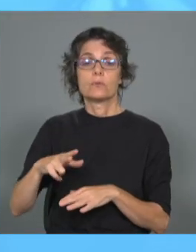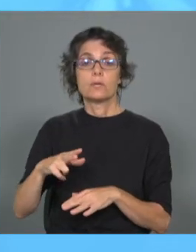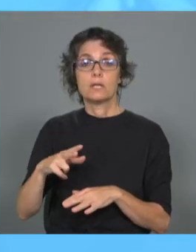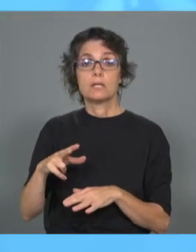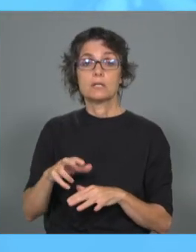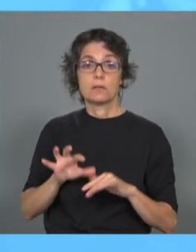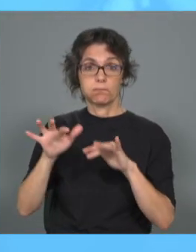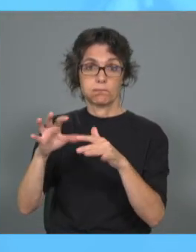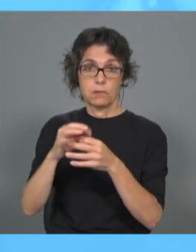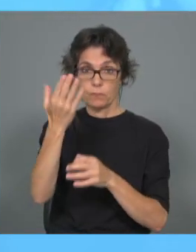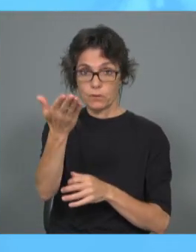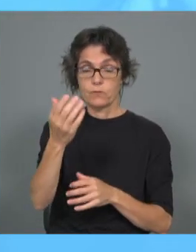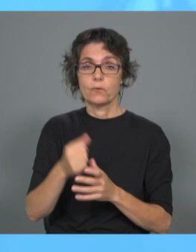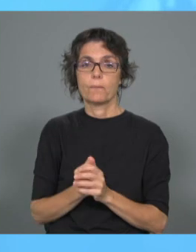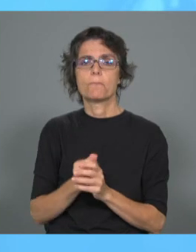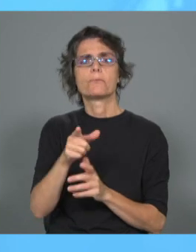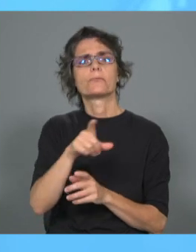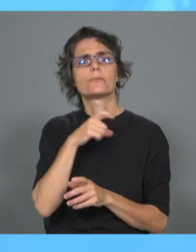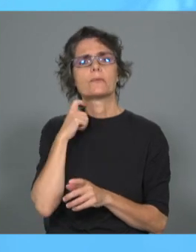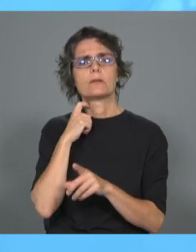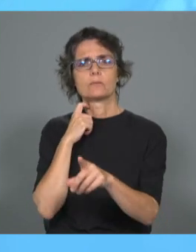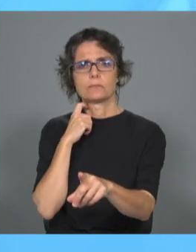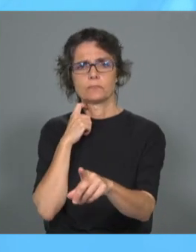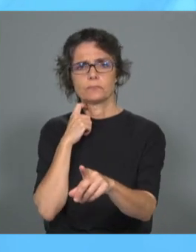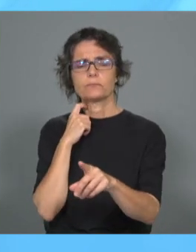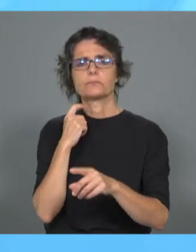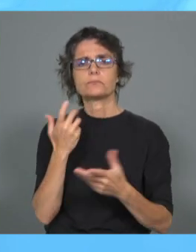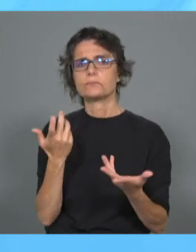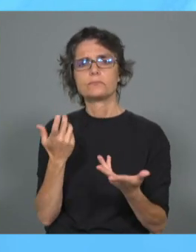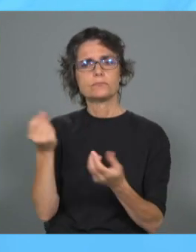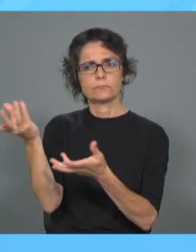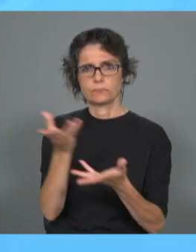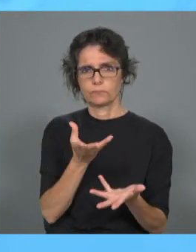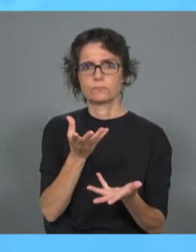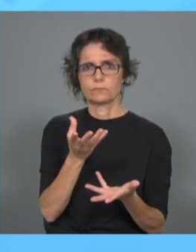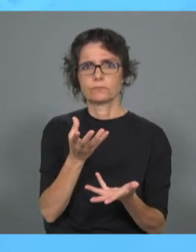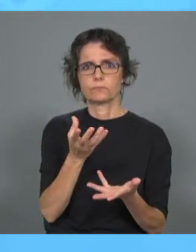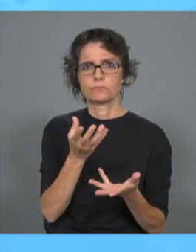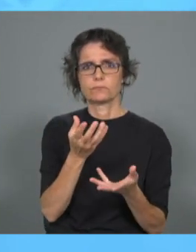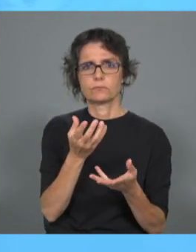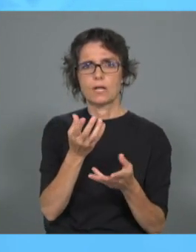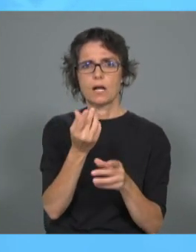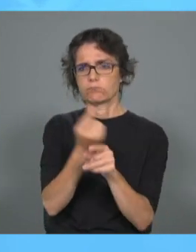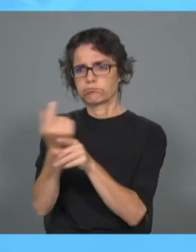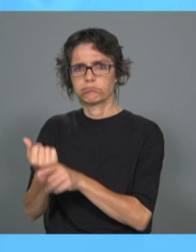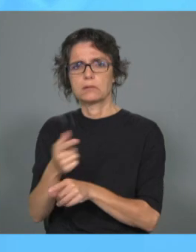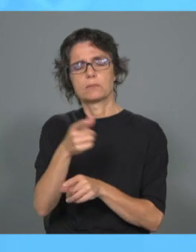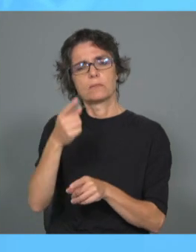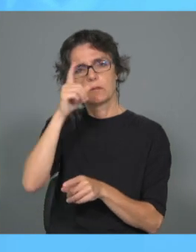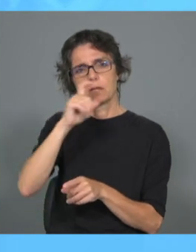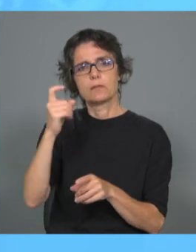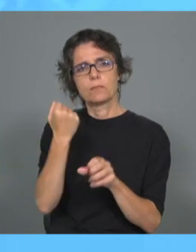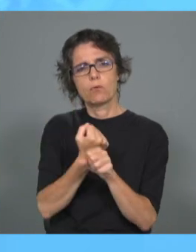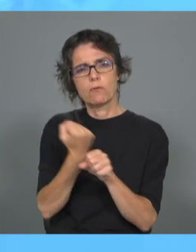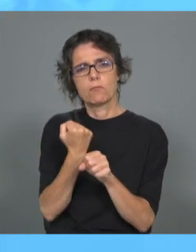que os sacerdotes são convidados a recordar este trabalho que se faz, pastoral, da